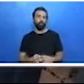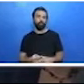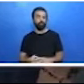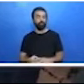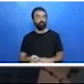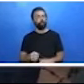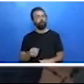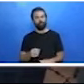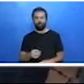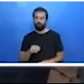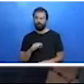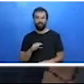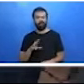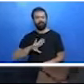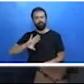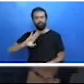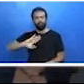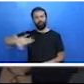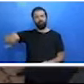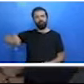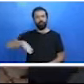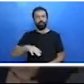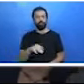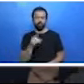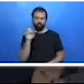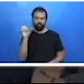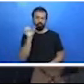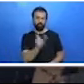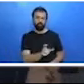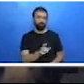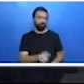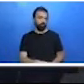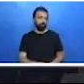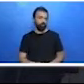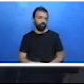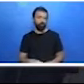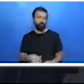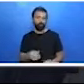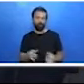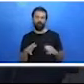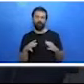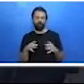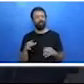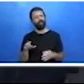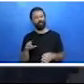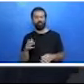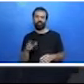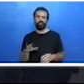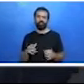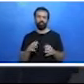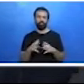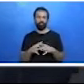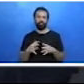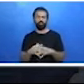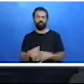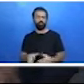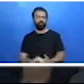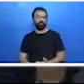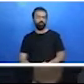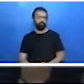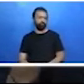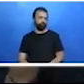eu saber que essa aqui já foi. Porque como são muitas palavras, se eu não riscar, eu posso tentar repetir essa palavra, tá